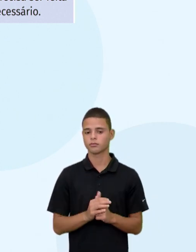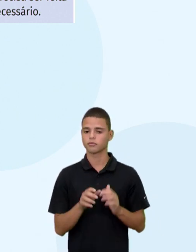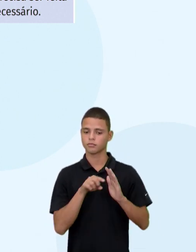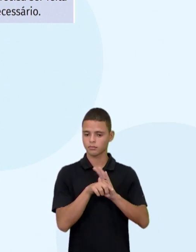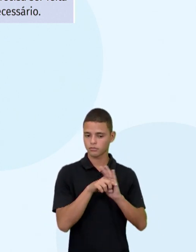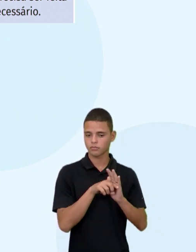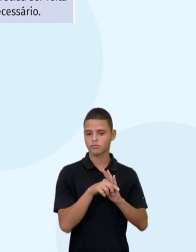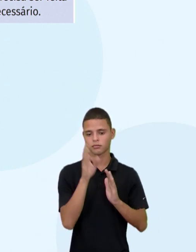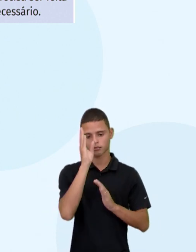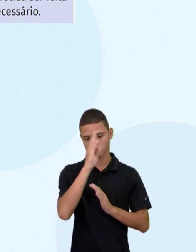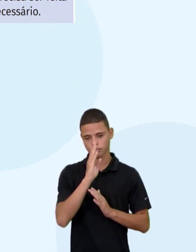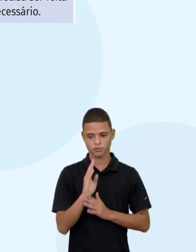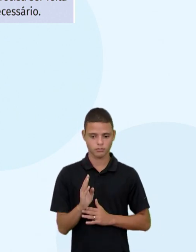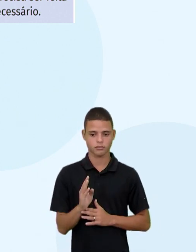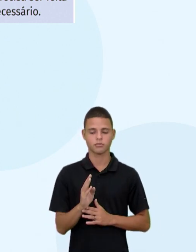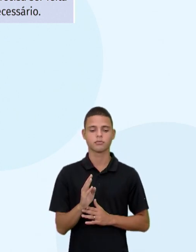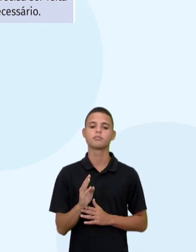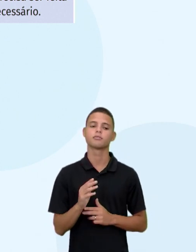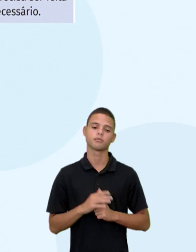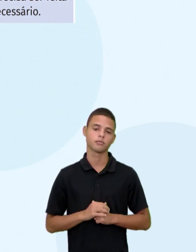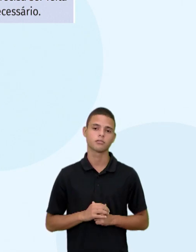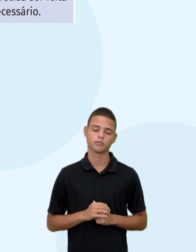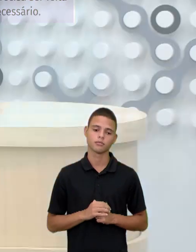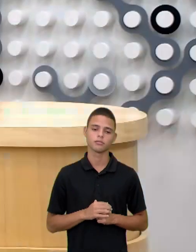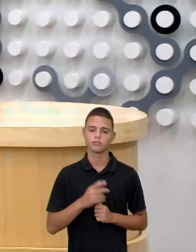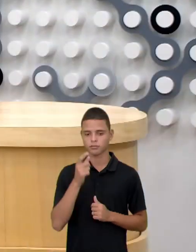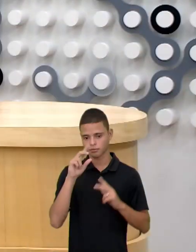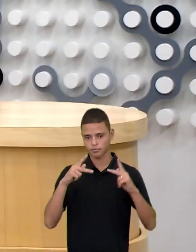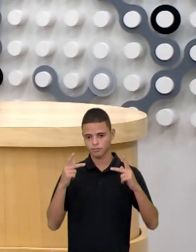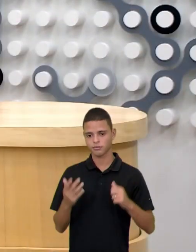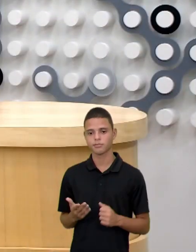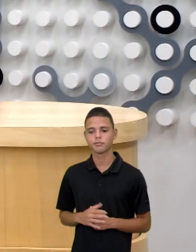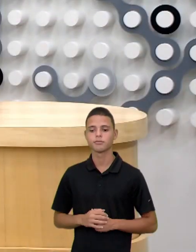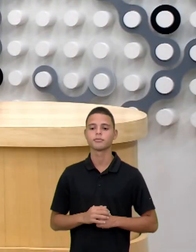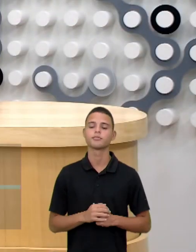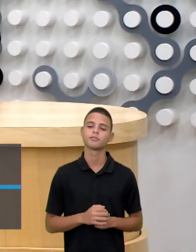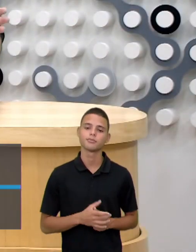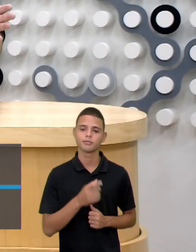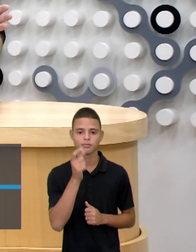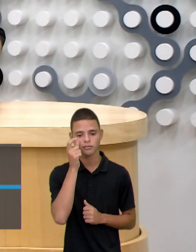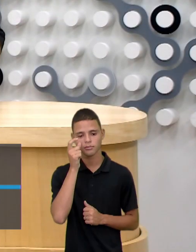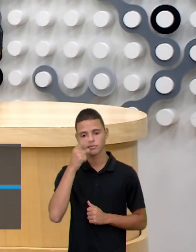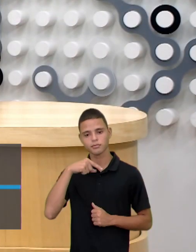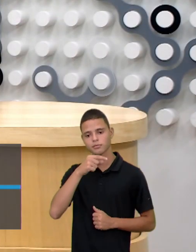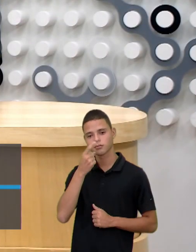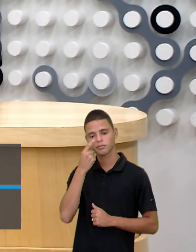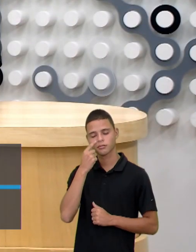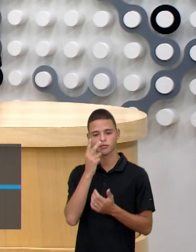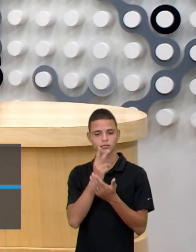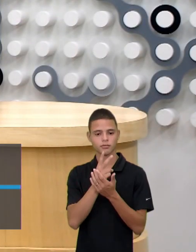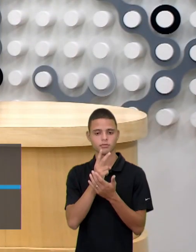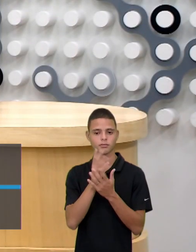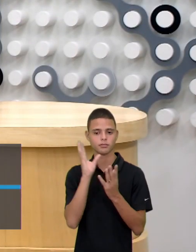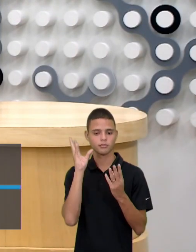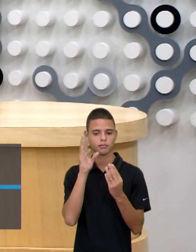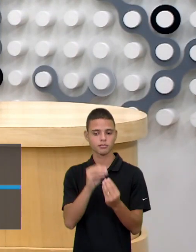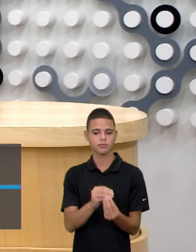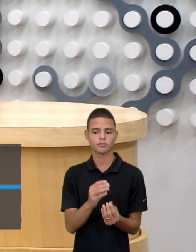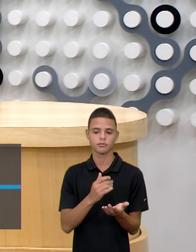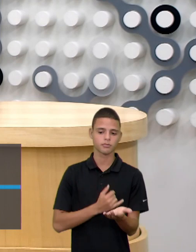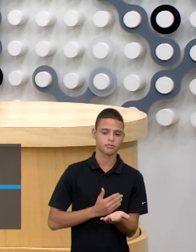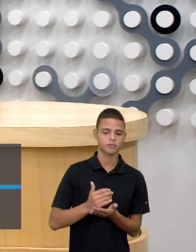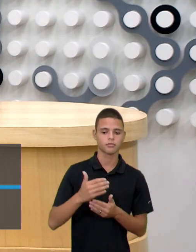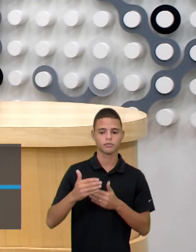Domicílios Contínuos, tá certo? E aí, interessante, né, sempre fazer, né, uma retrospectiva do que a gente viu, né, durante aí a